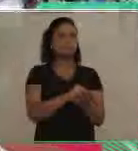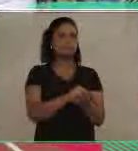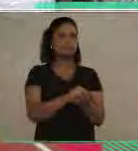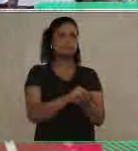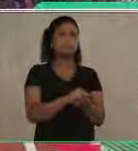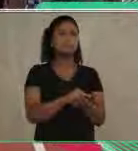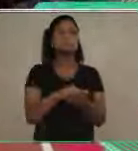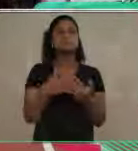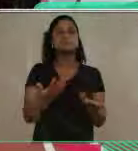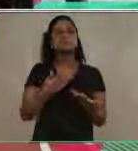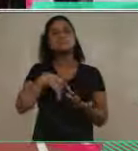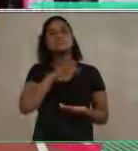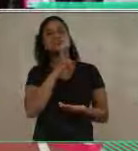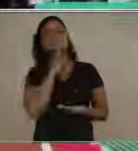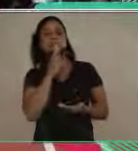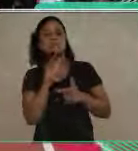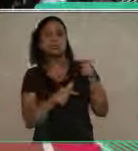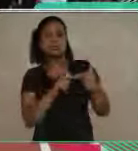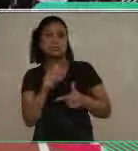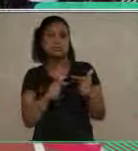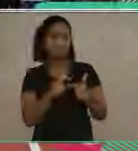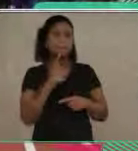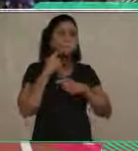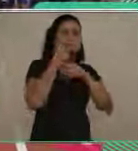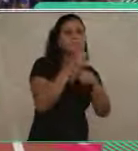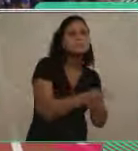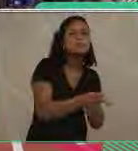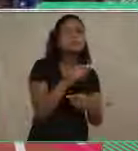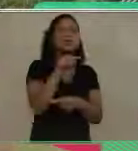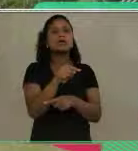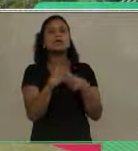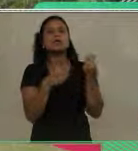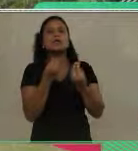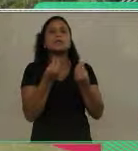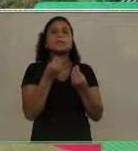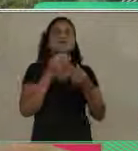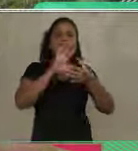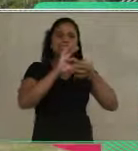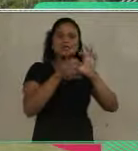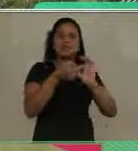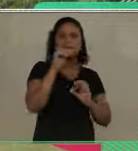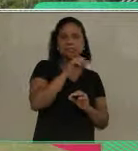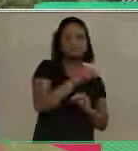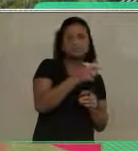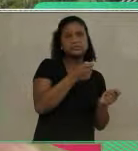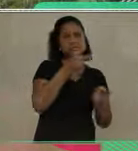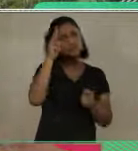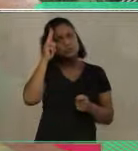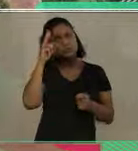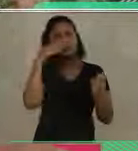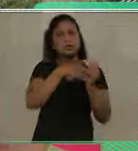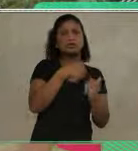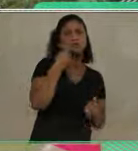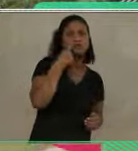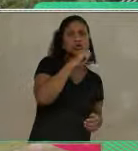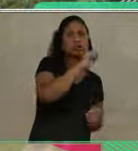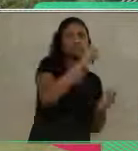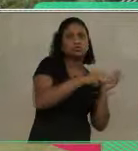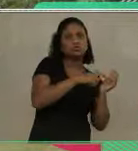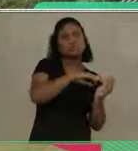que todos que queiram conhecer o nosso trabalho aqui diário que nos procurem, que venham à Vila. A Vila Olímpica, ela funciona de